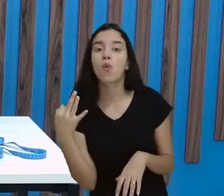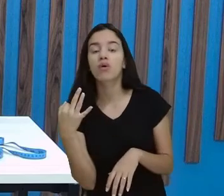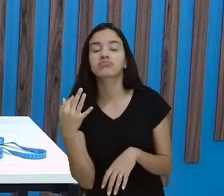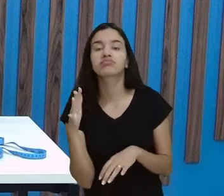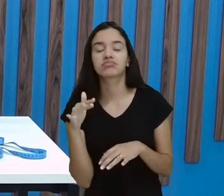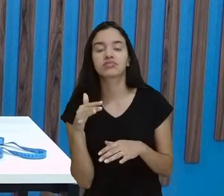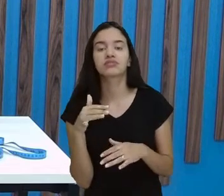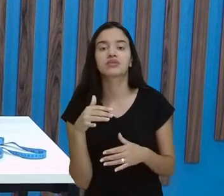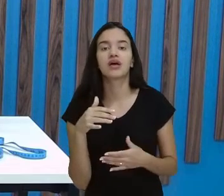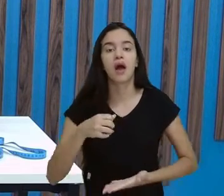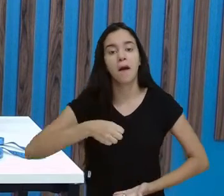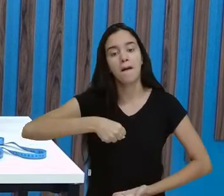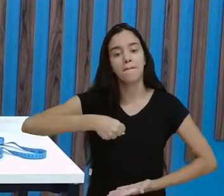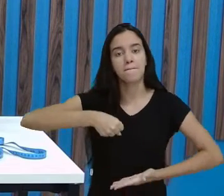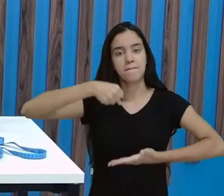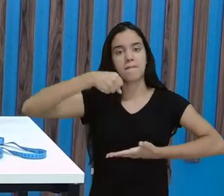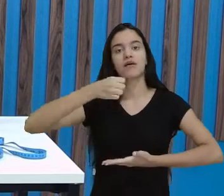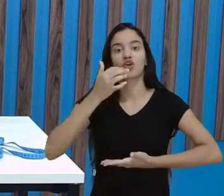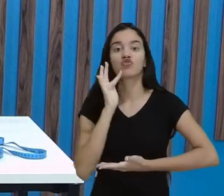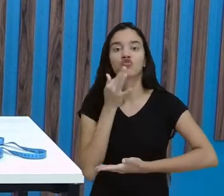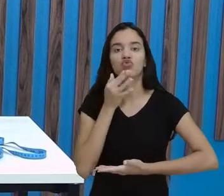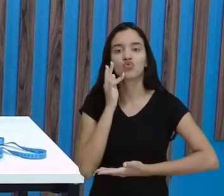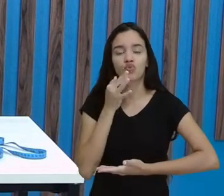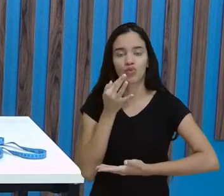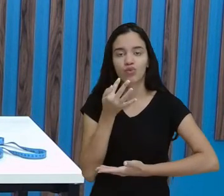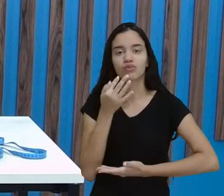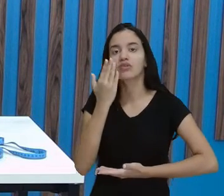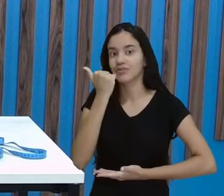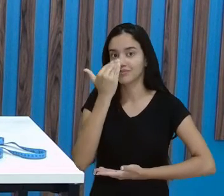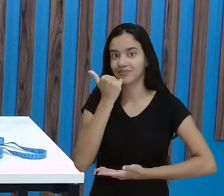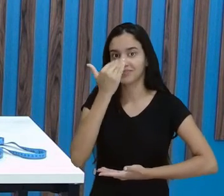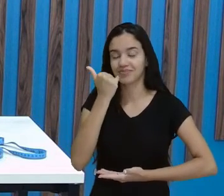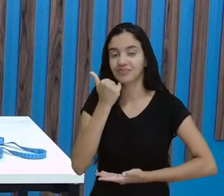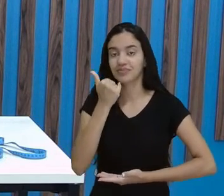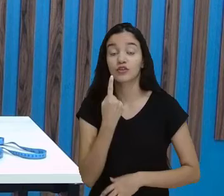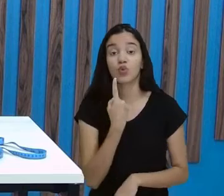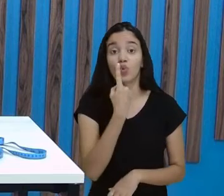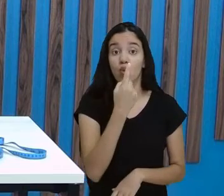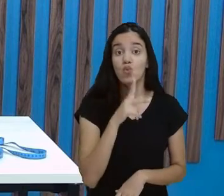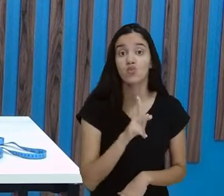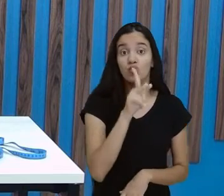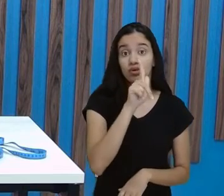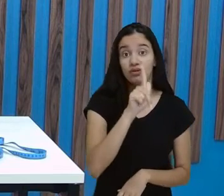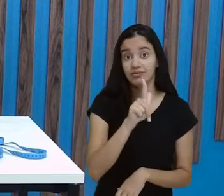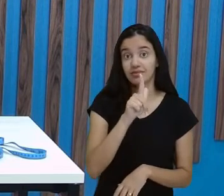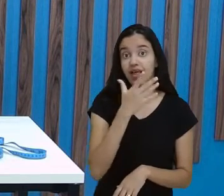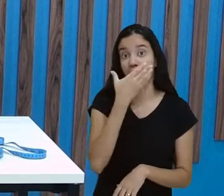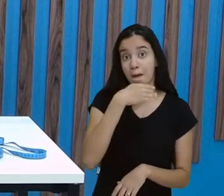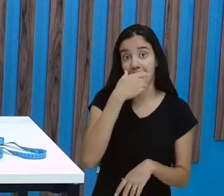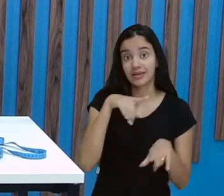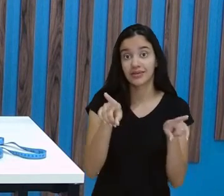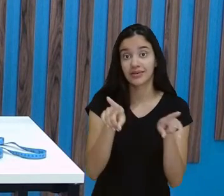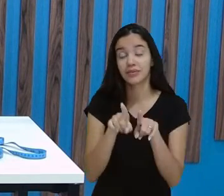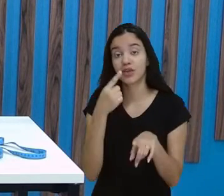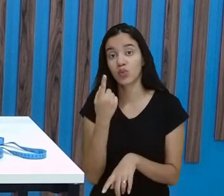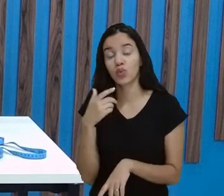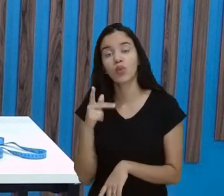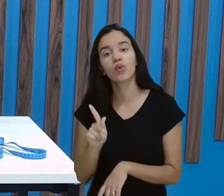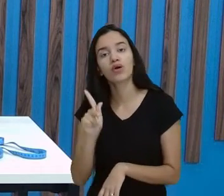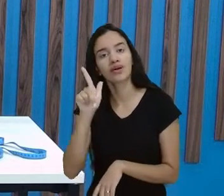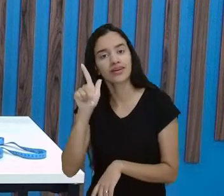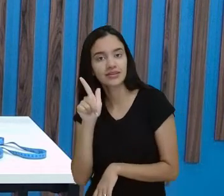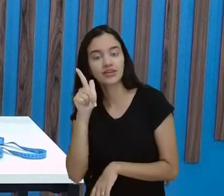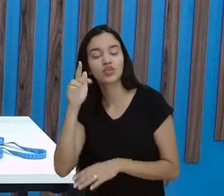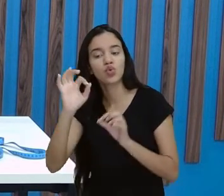para o piquenique. 1 quilo de maçã e 1 quilo de uva. Então, qual foi o total?